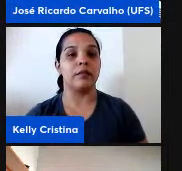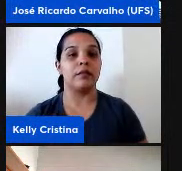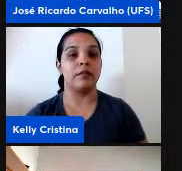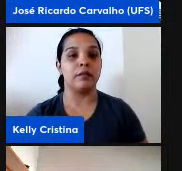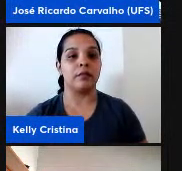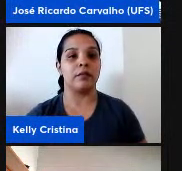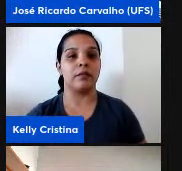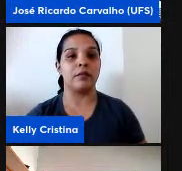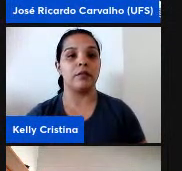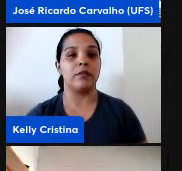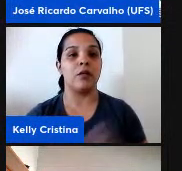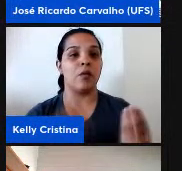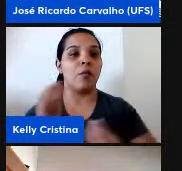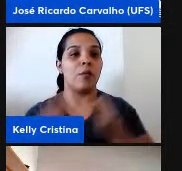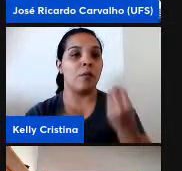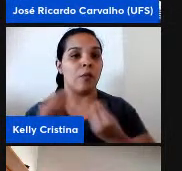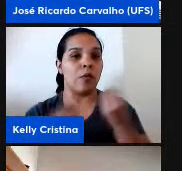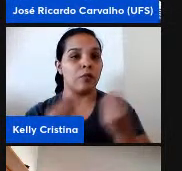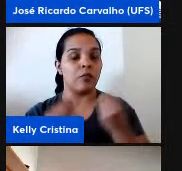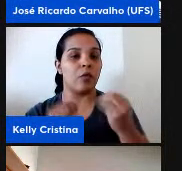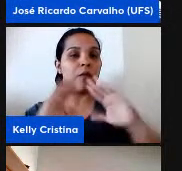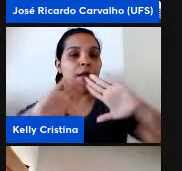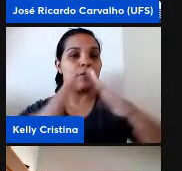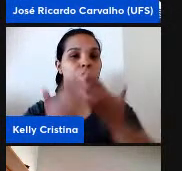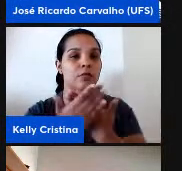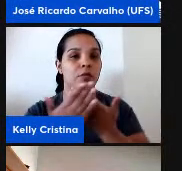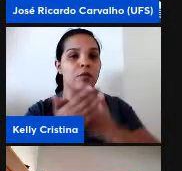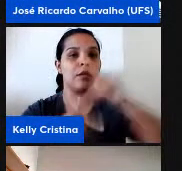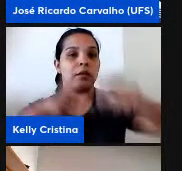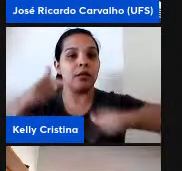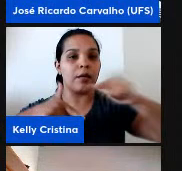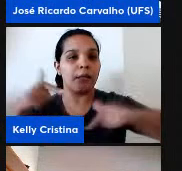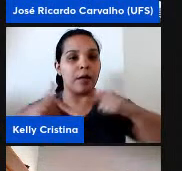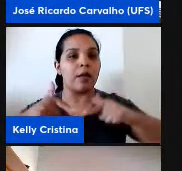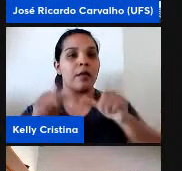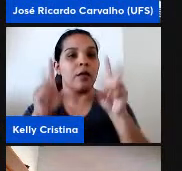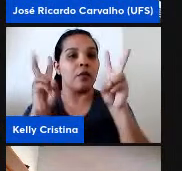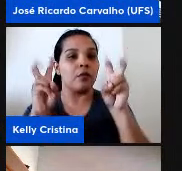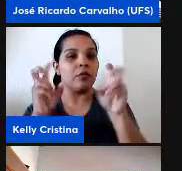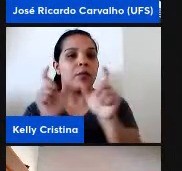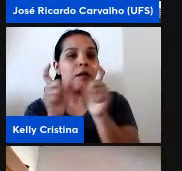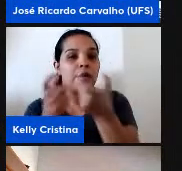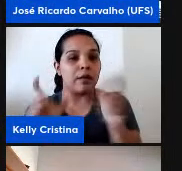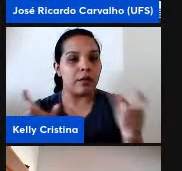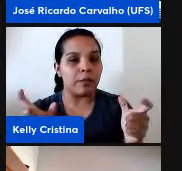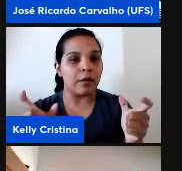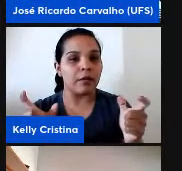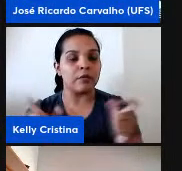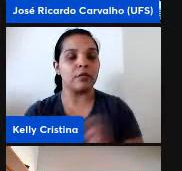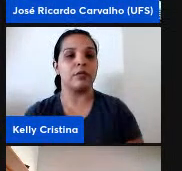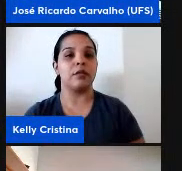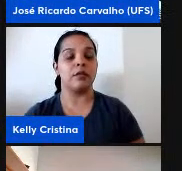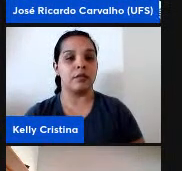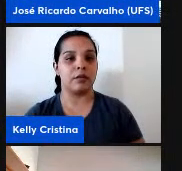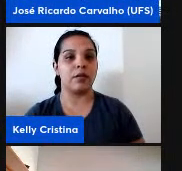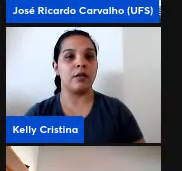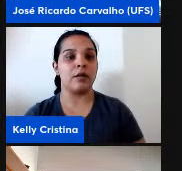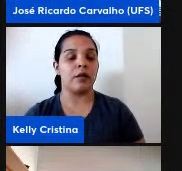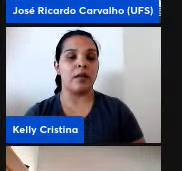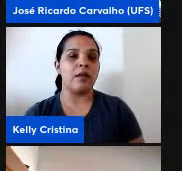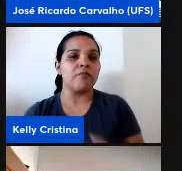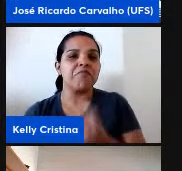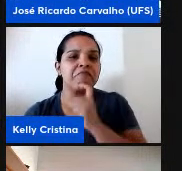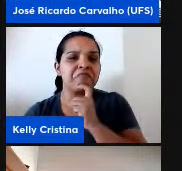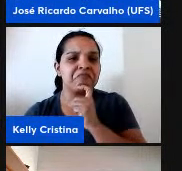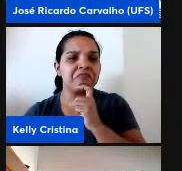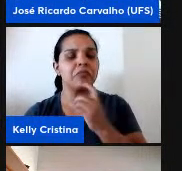o modo como a escola trabalha com a gramática, com a linguagem, é muito fria. E